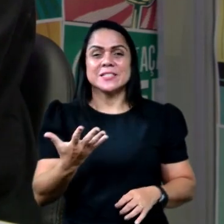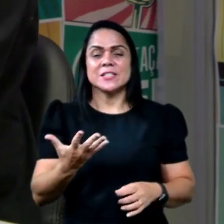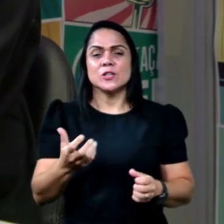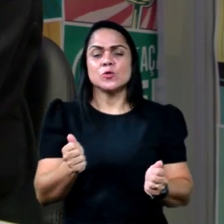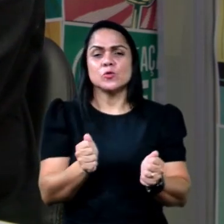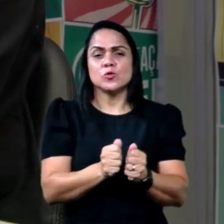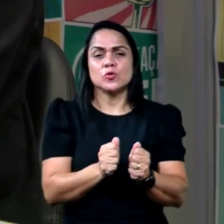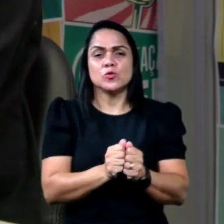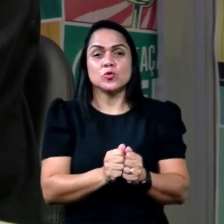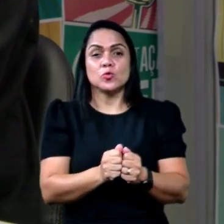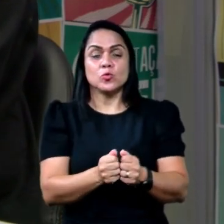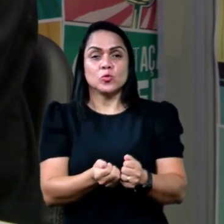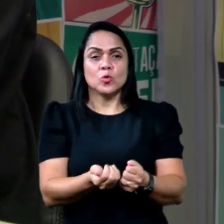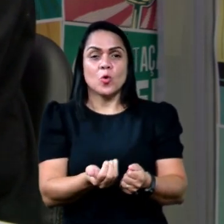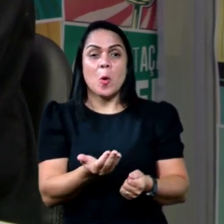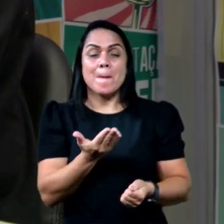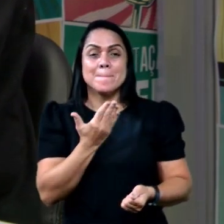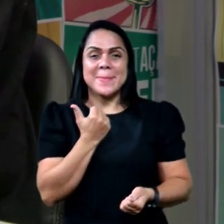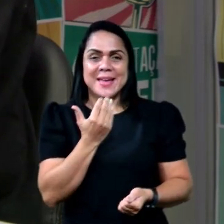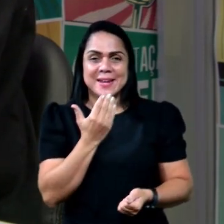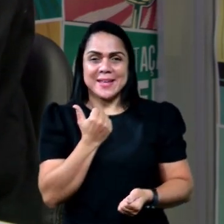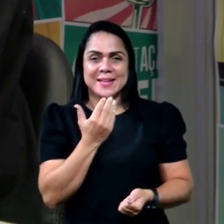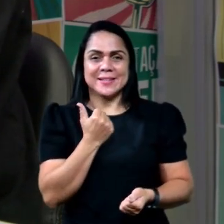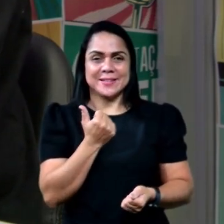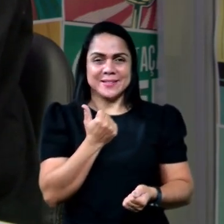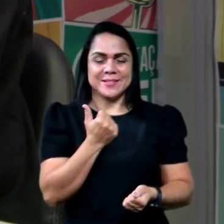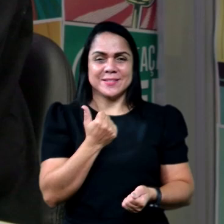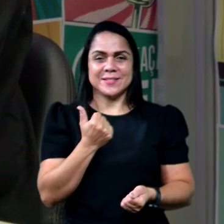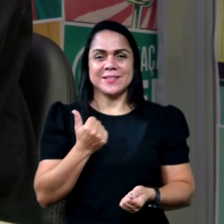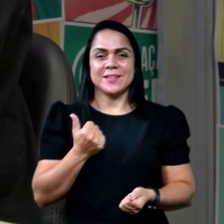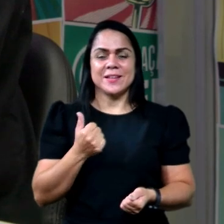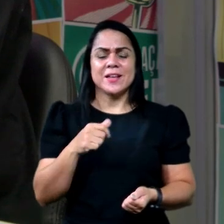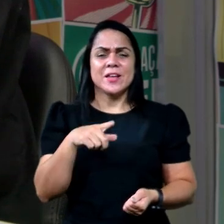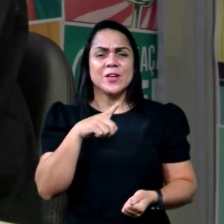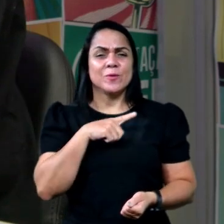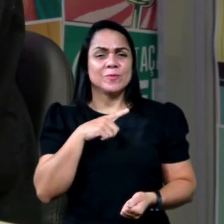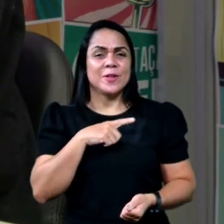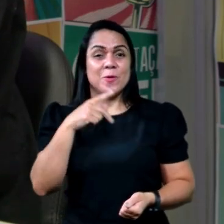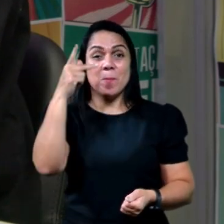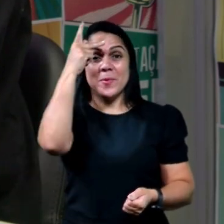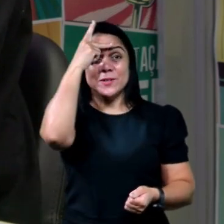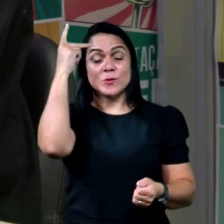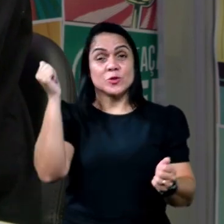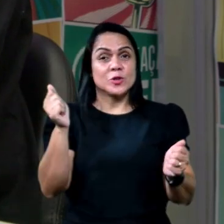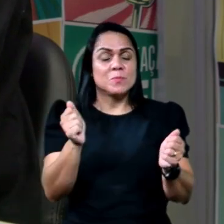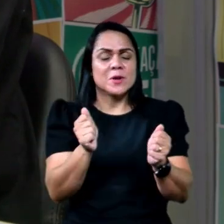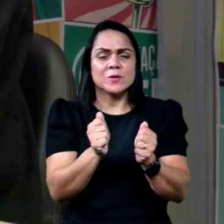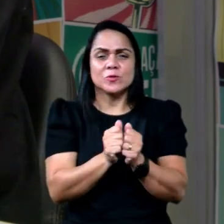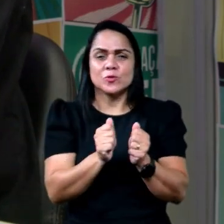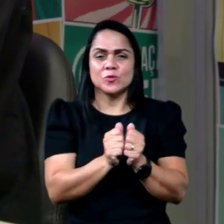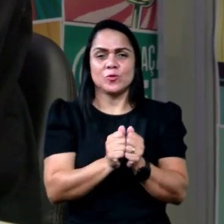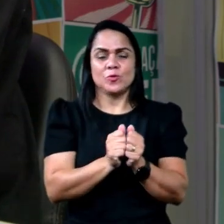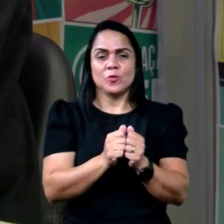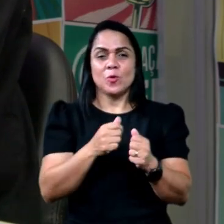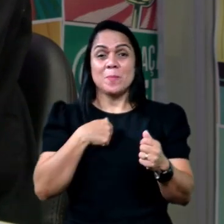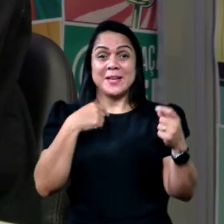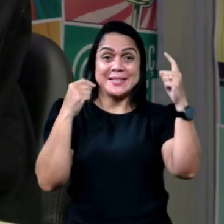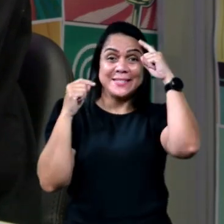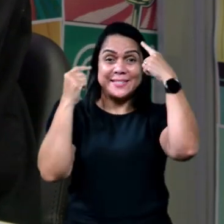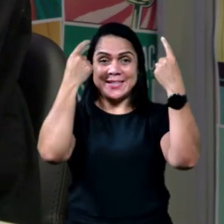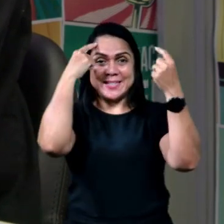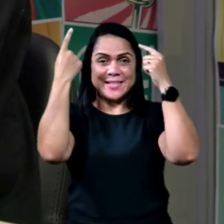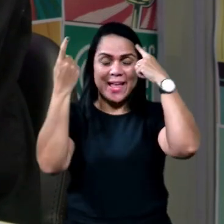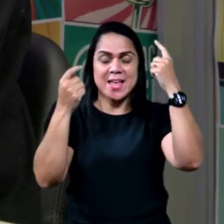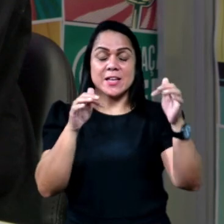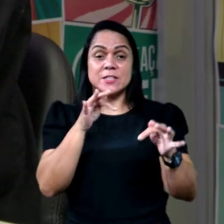problema, eu me apaixono pelas ideias, eu tenho pessoas que colaboram com as minhas ideias, ou que são muito inspiradoras para mim. Flores em